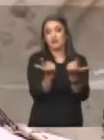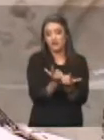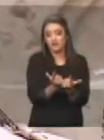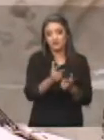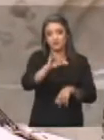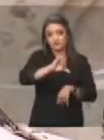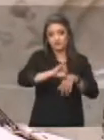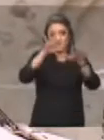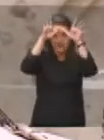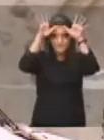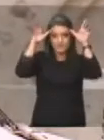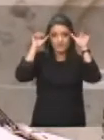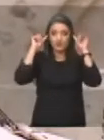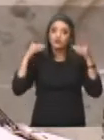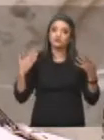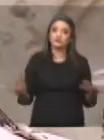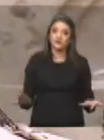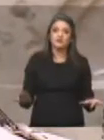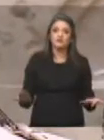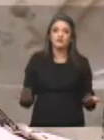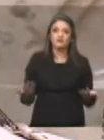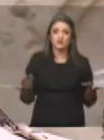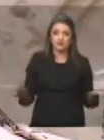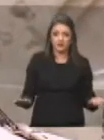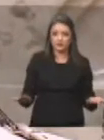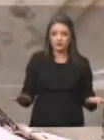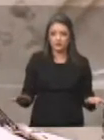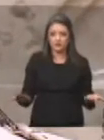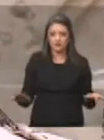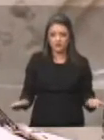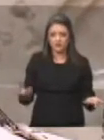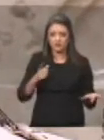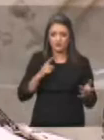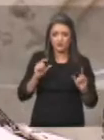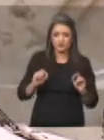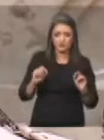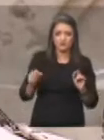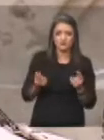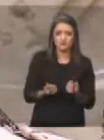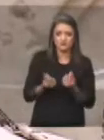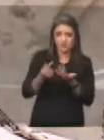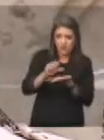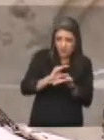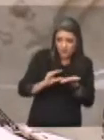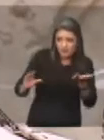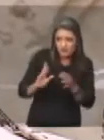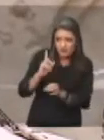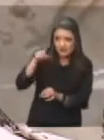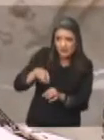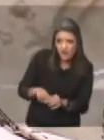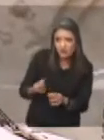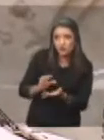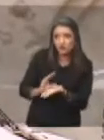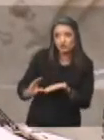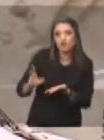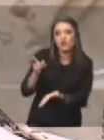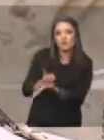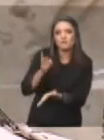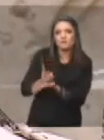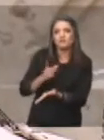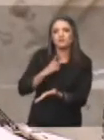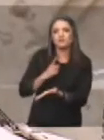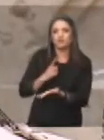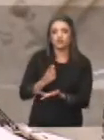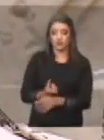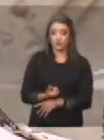Manaus mesmo, o que permitiria que devolvessem quase que integralmente ao réu os valores que recebiam pelos cargos do gabinete na